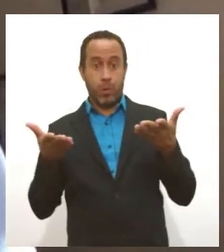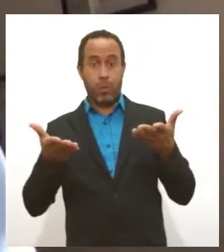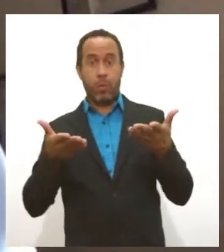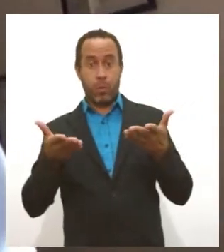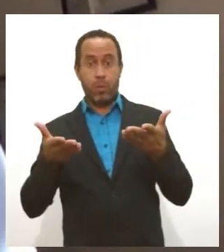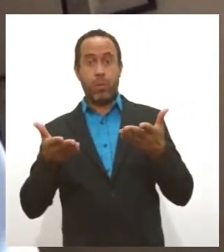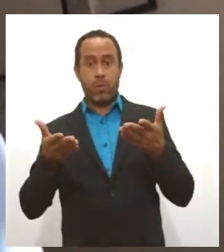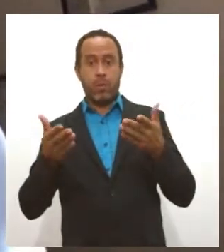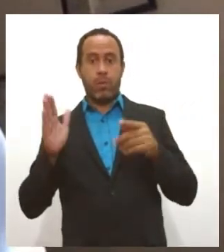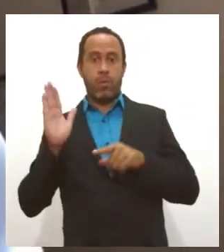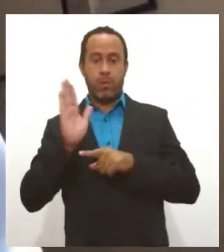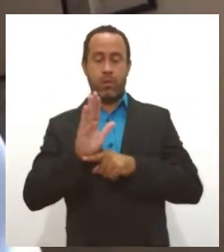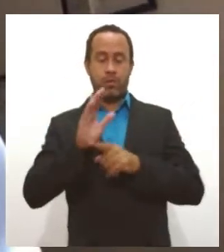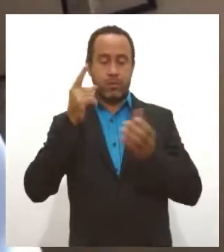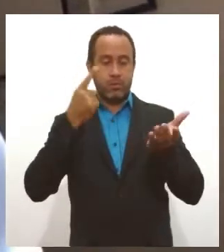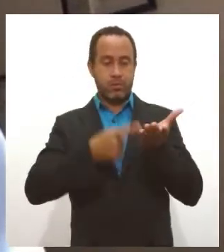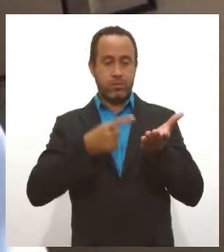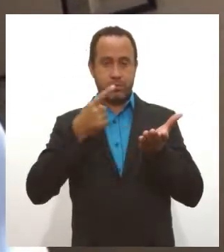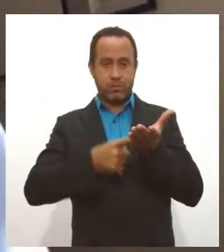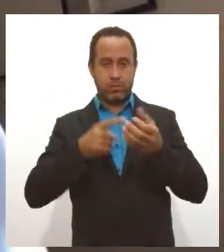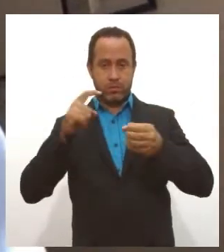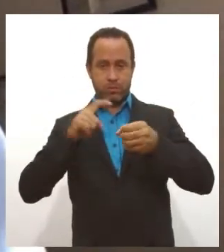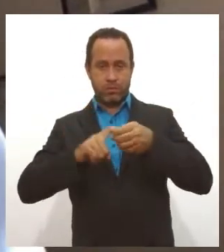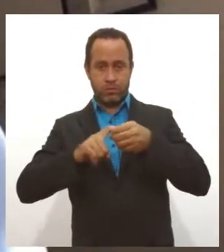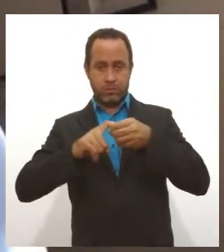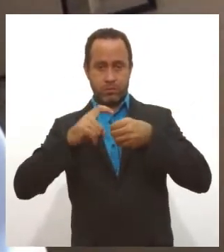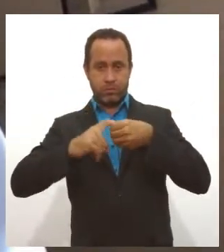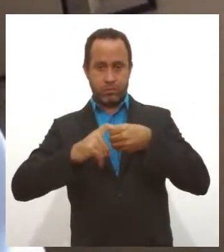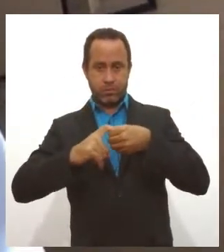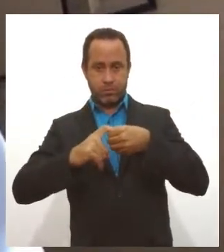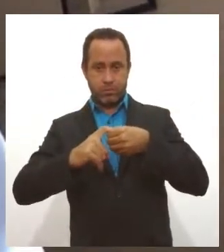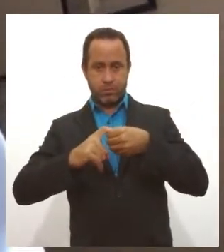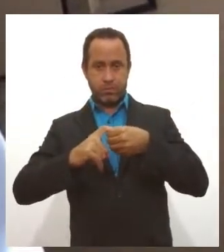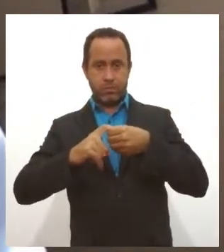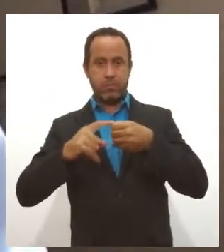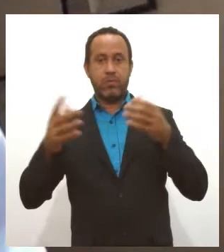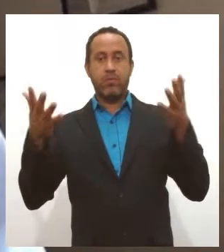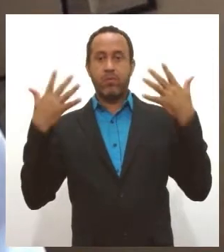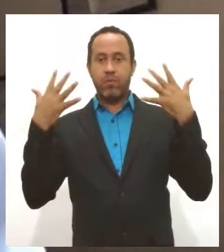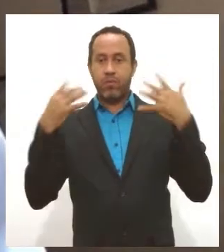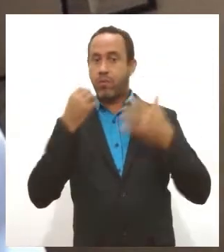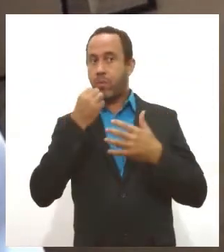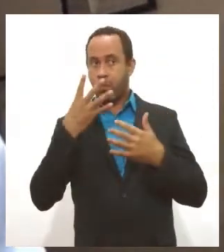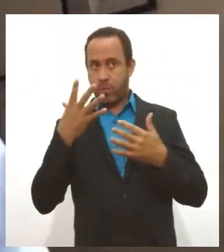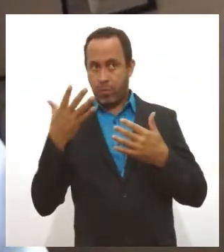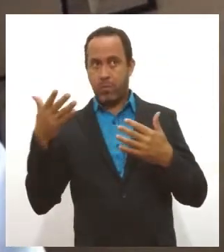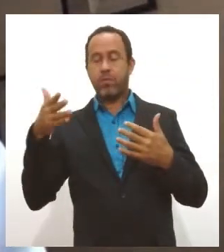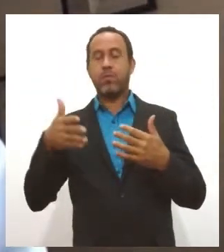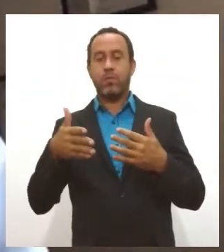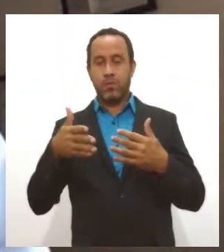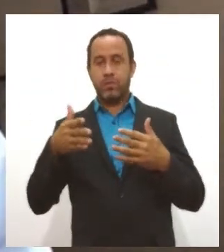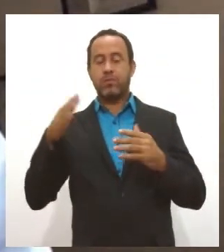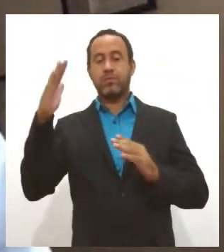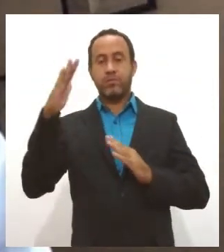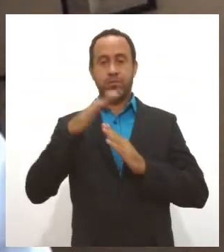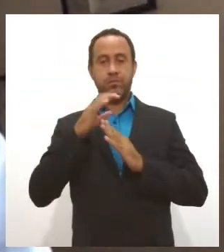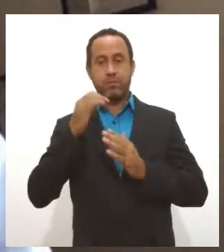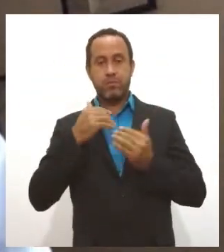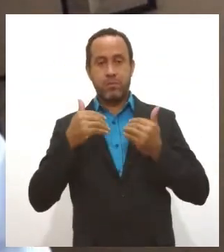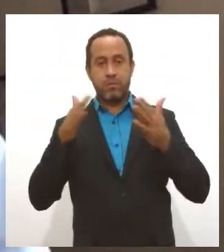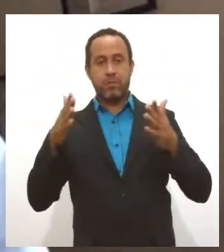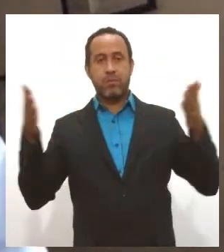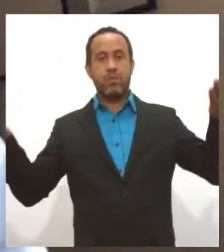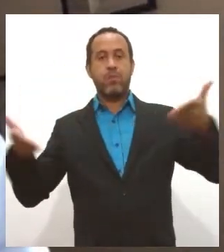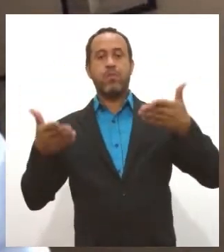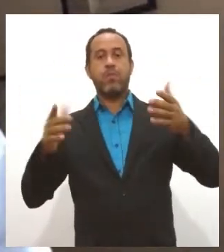oportunidade agora através desses convênios. Então, a gente espera um verão aquecido. Essas ações, elas terão início